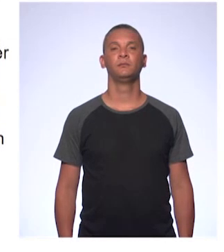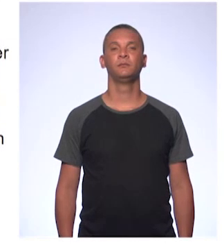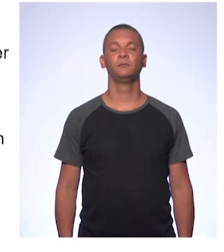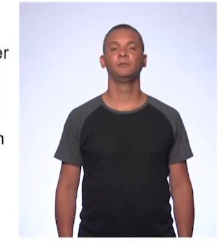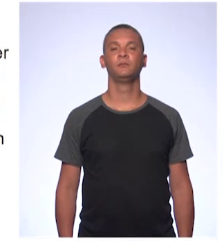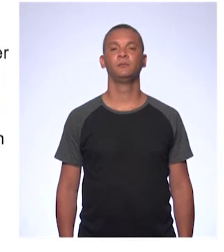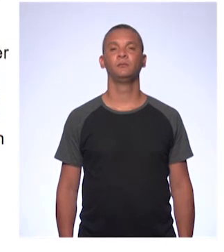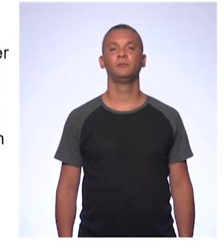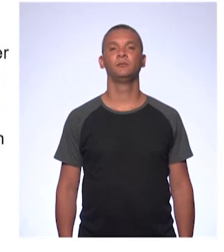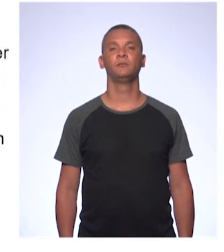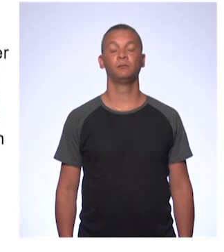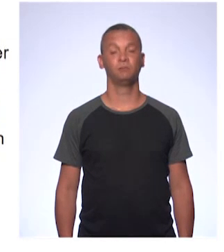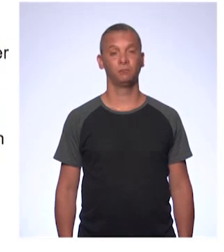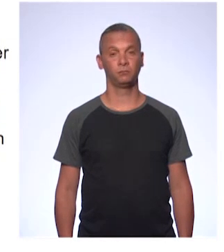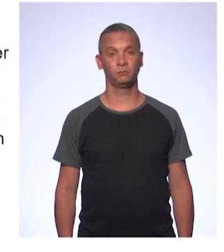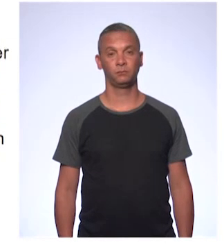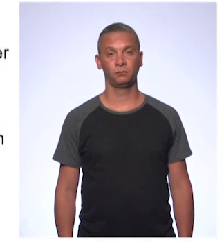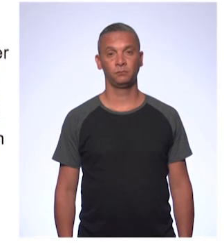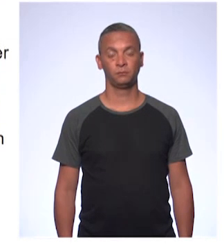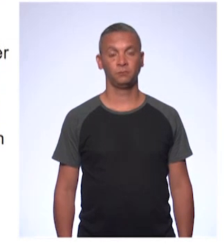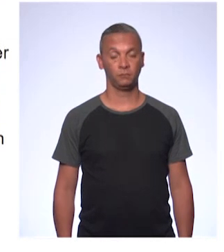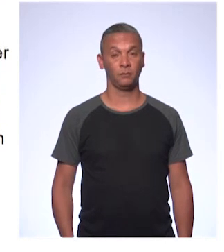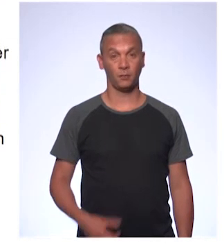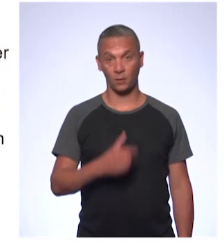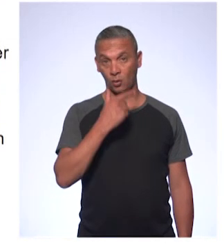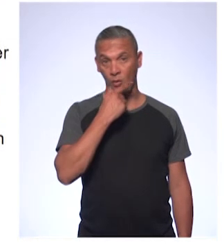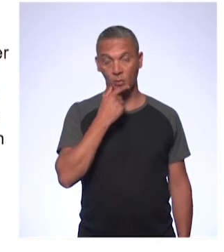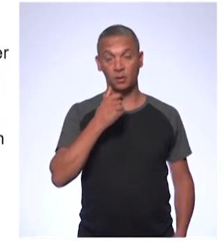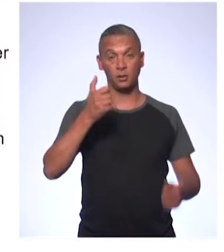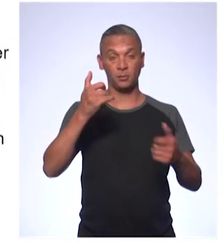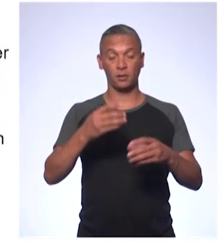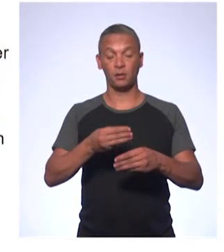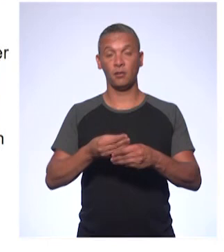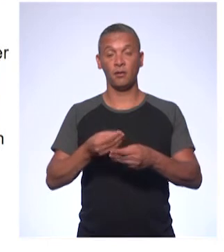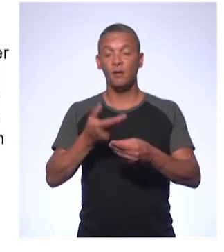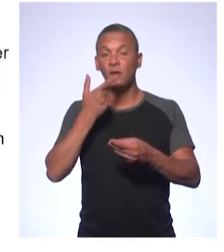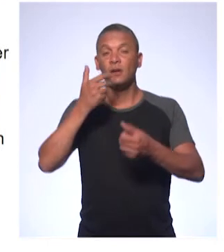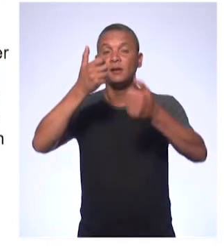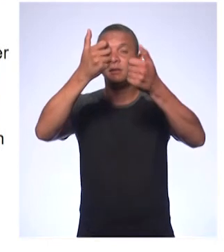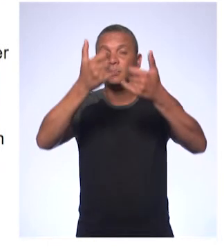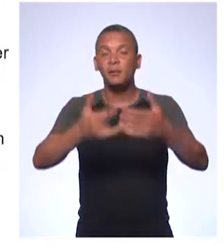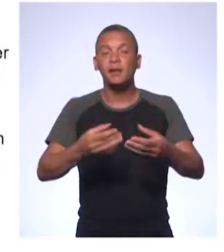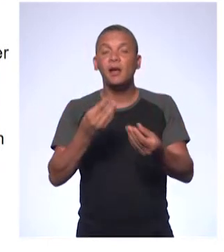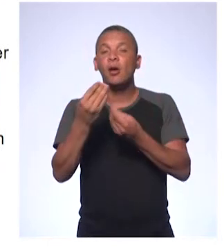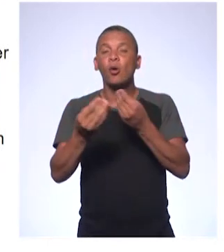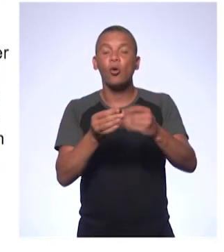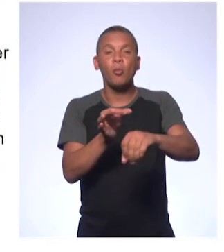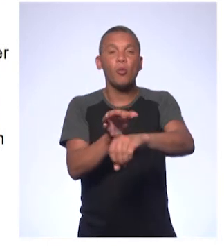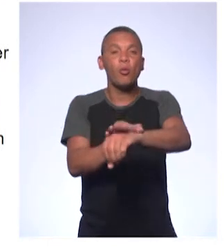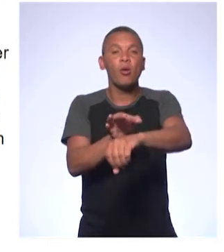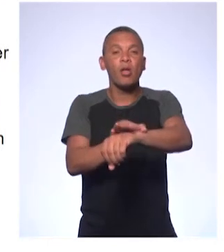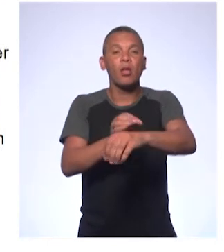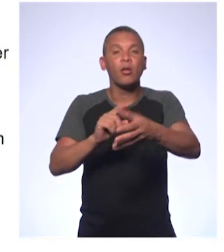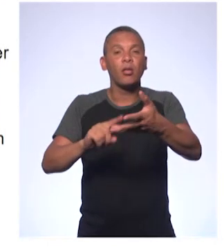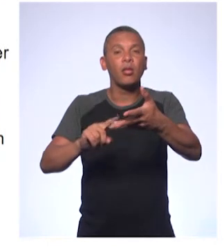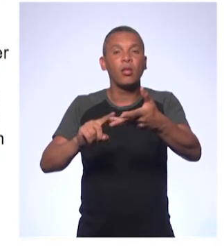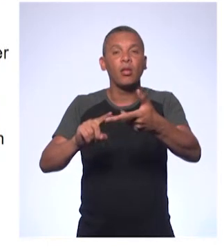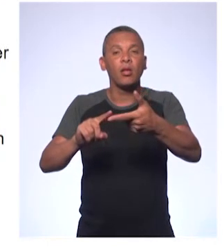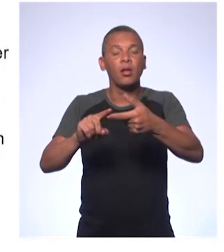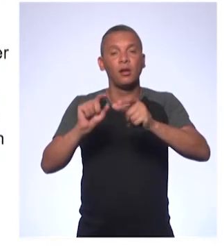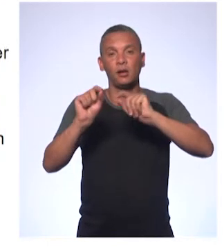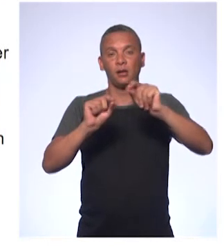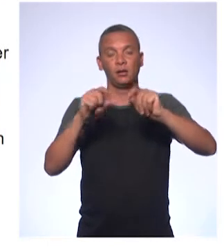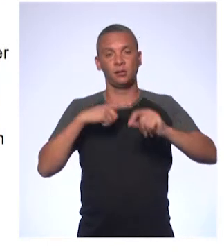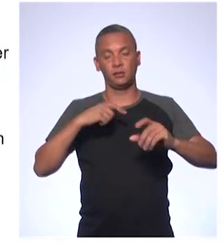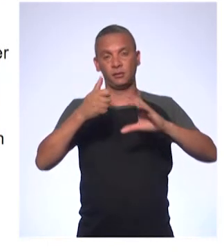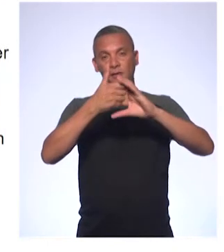de rubíes. Isto é, ele está dando as qualidades ali ao relógio, né? Isto é, um